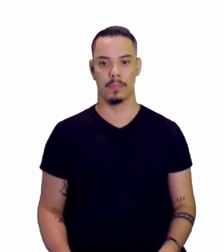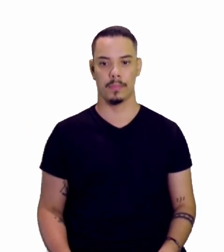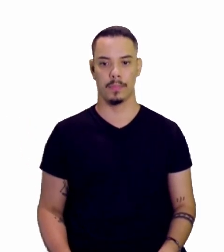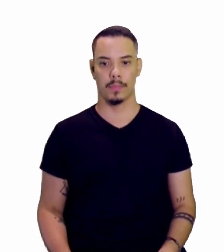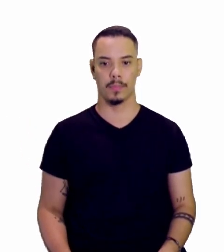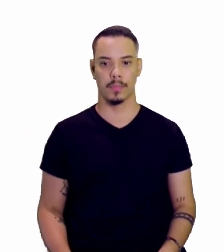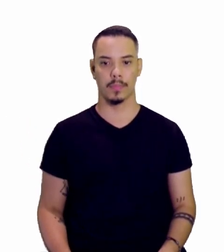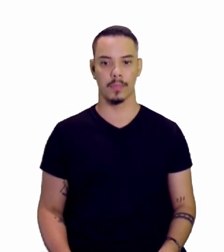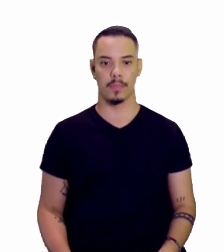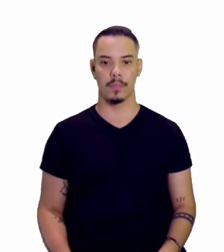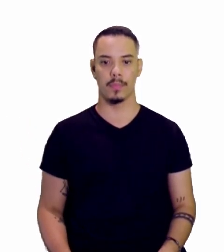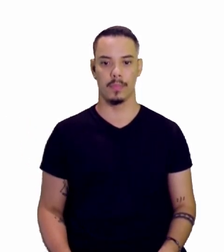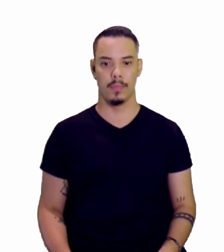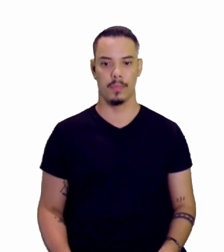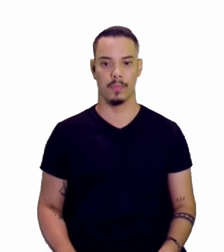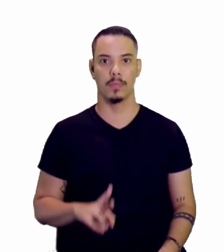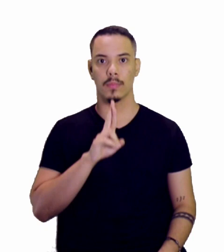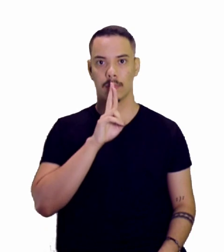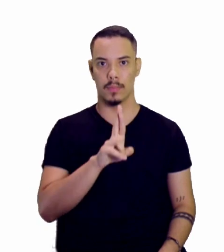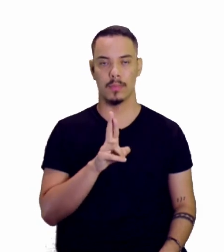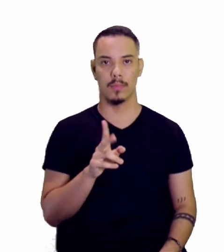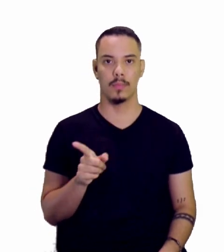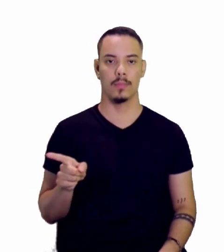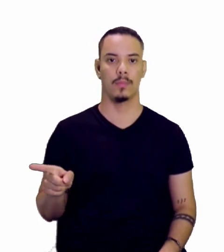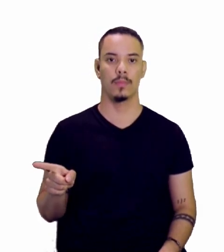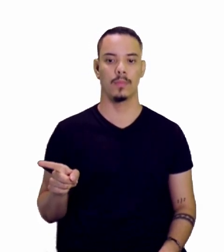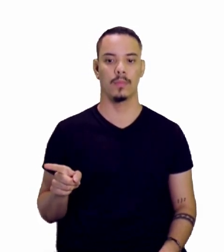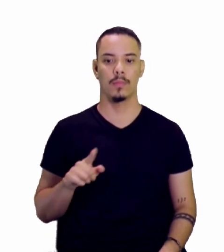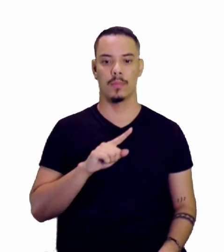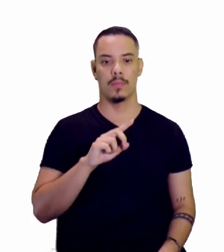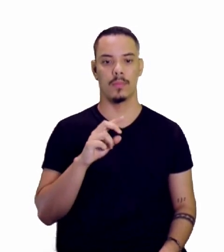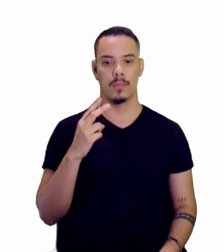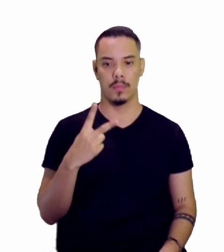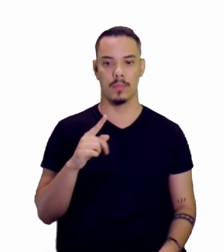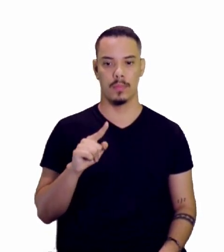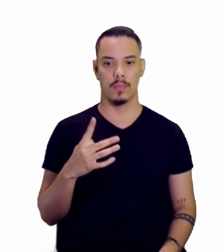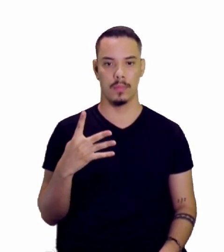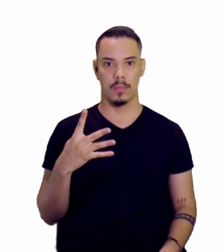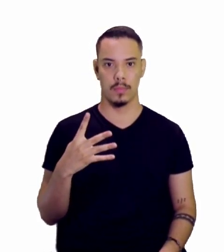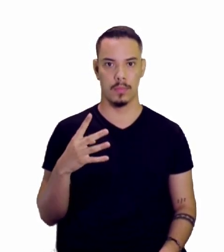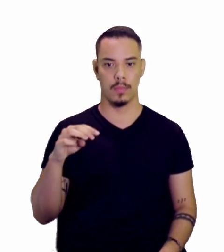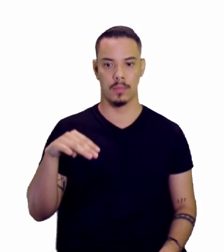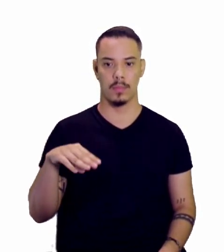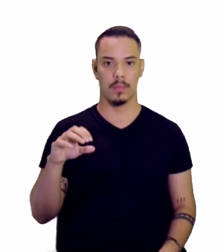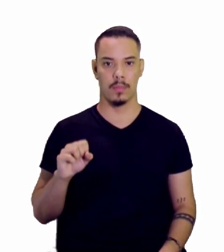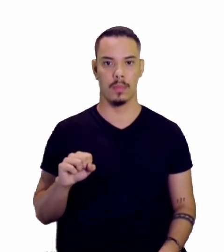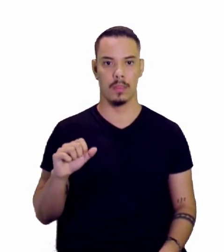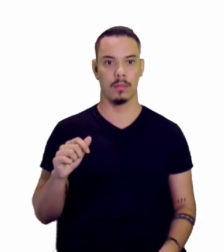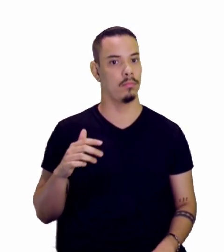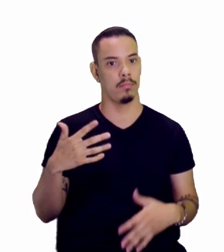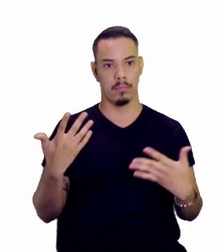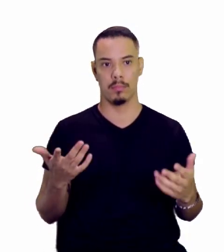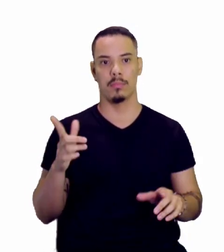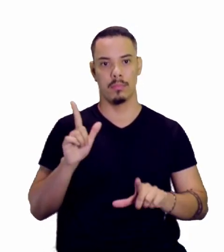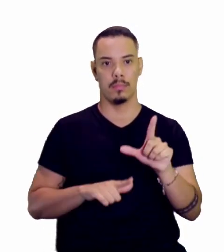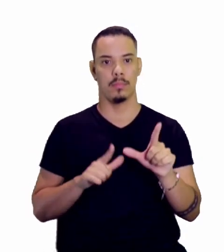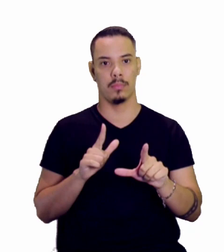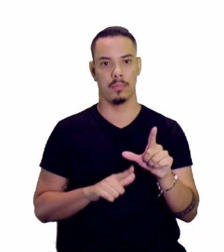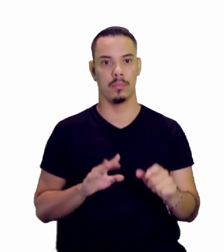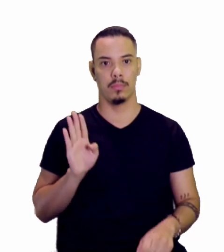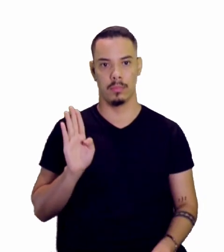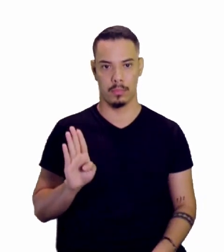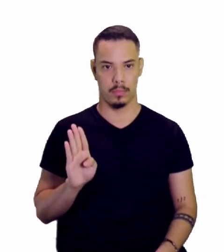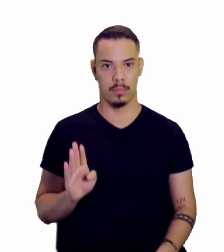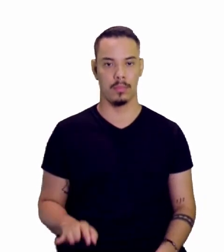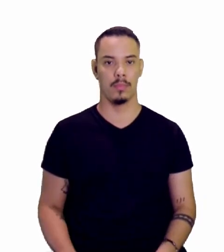Simplifica, divide. Né? 2,4. Tem que ser menor, porque a força é menor, né? Então a letra B, né? Esse tracinho